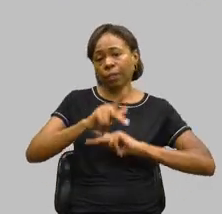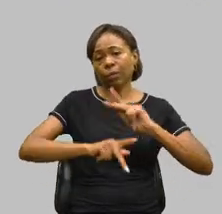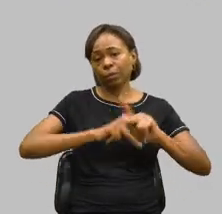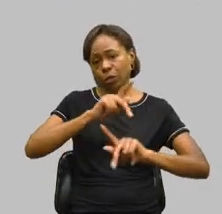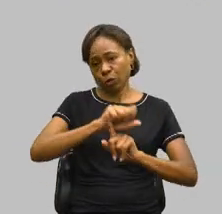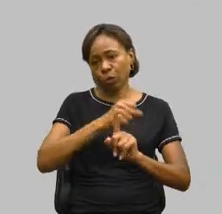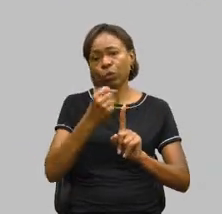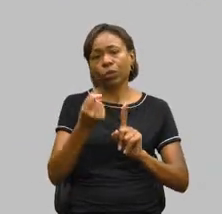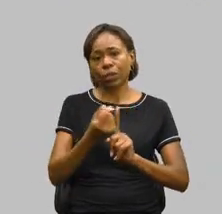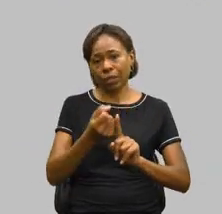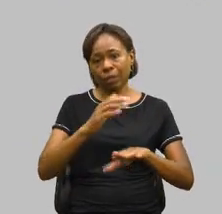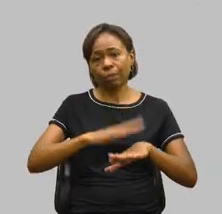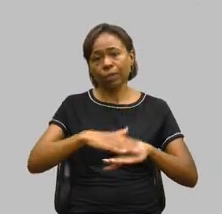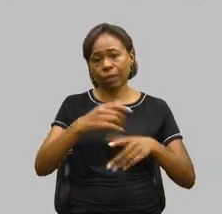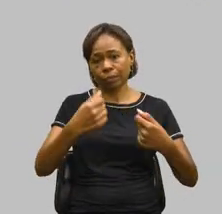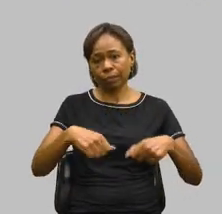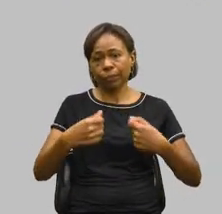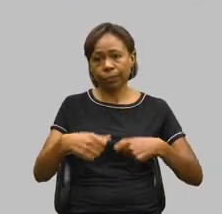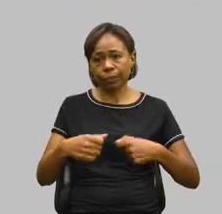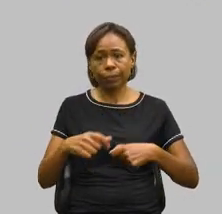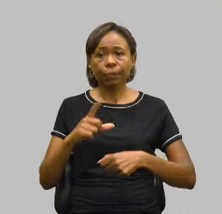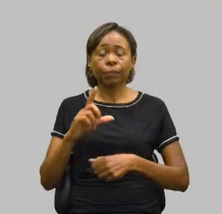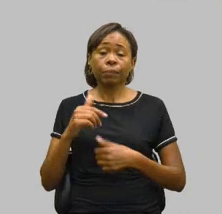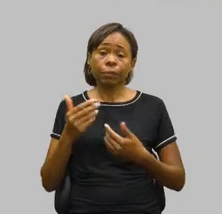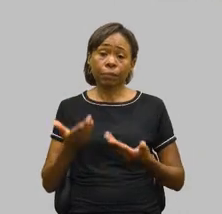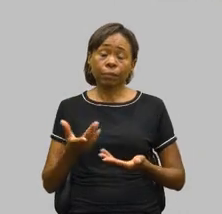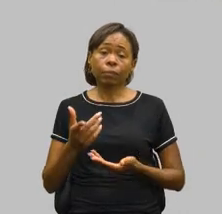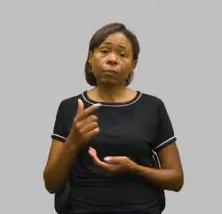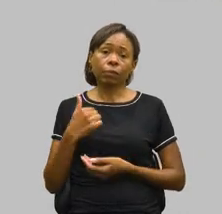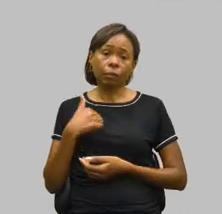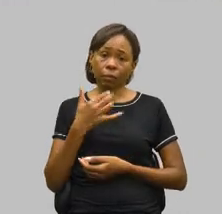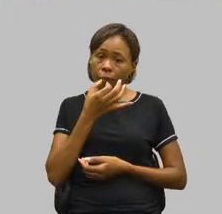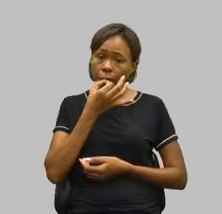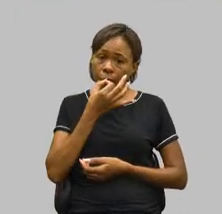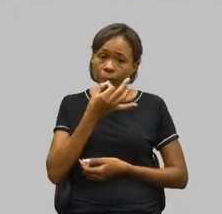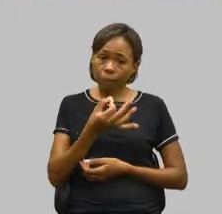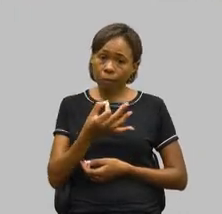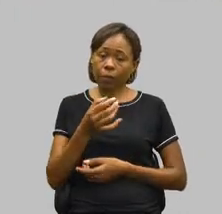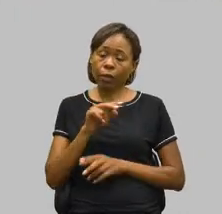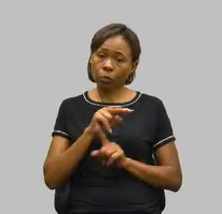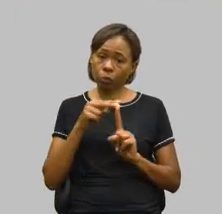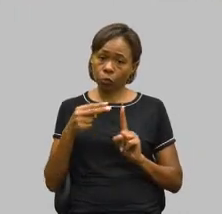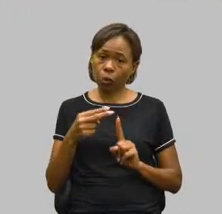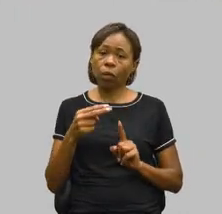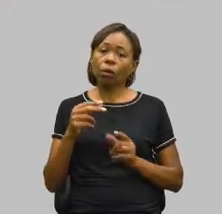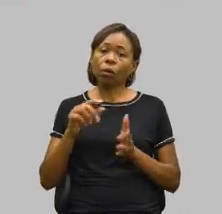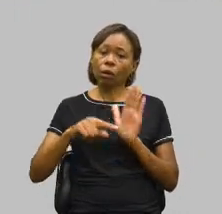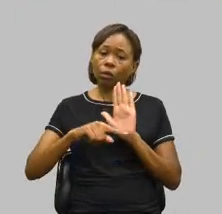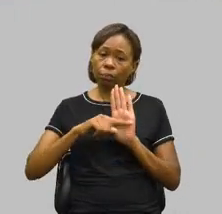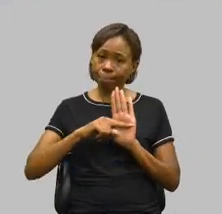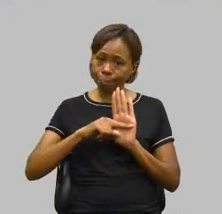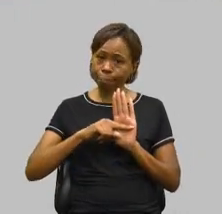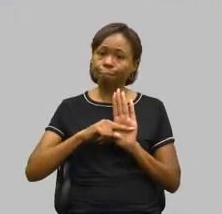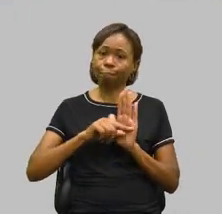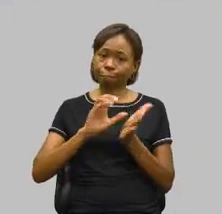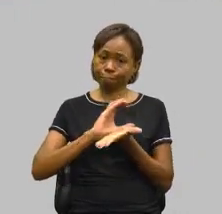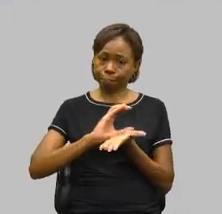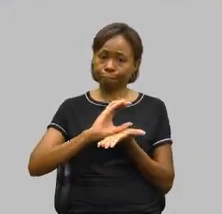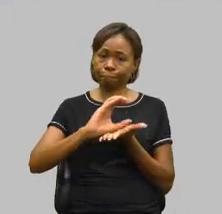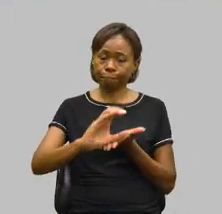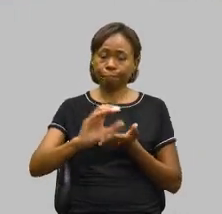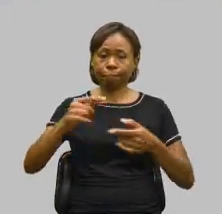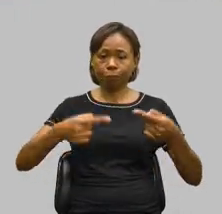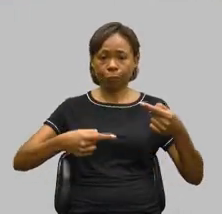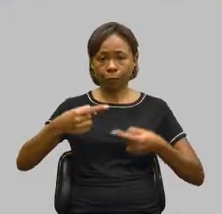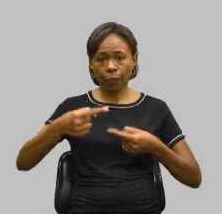população que mais precisa Então a gente tem um do meu ponto de vista um déficit de investimento para que as políticas públicas